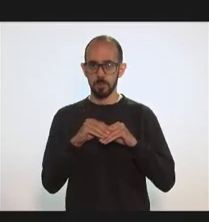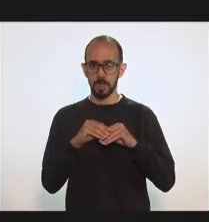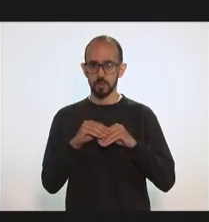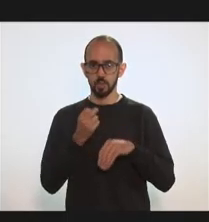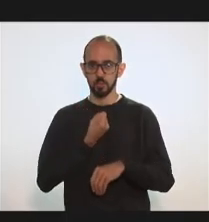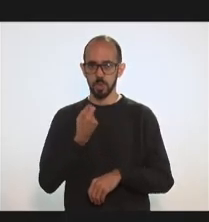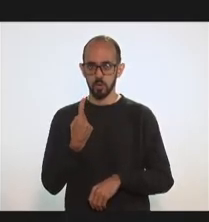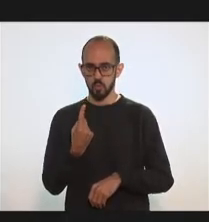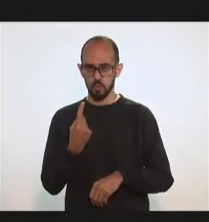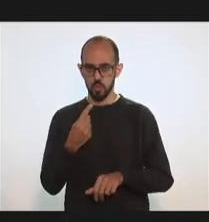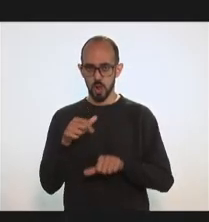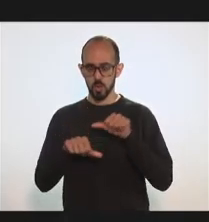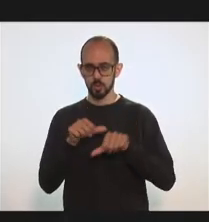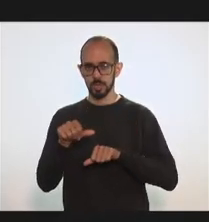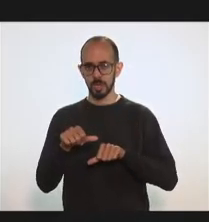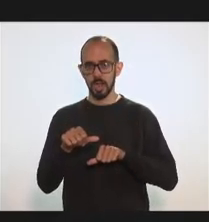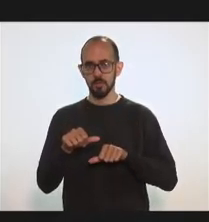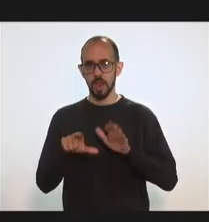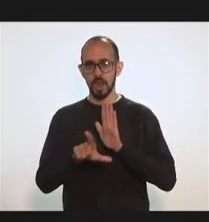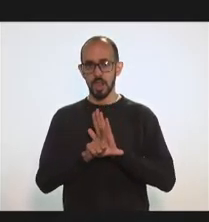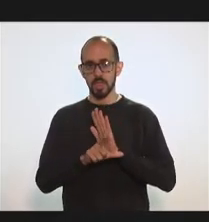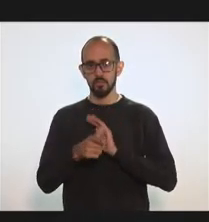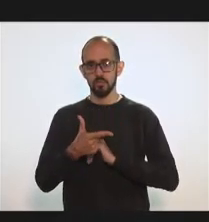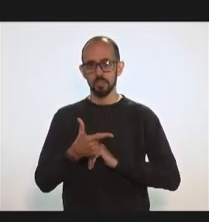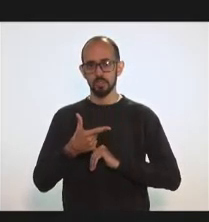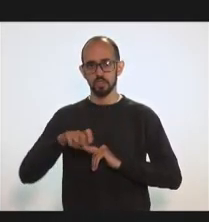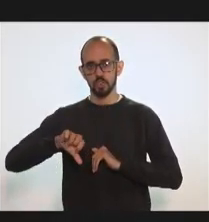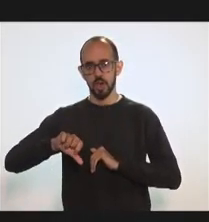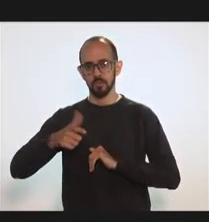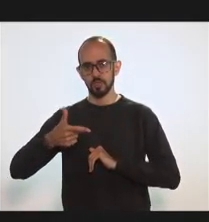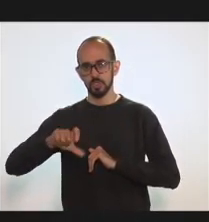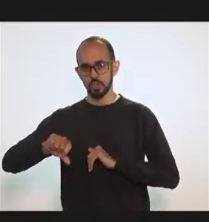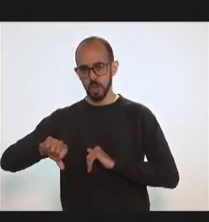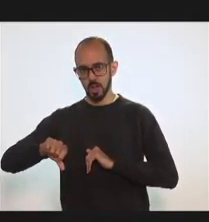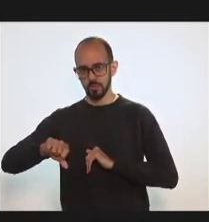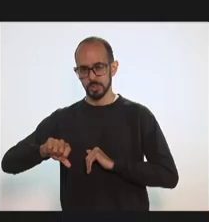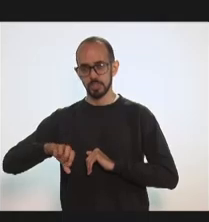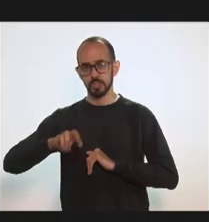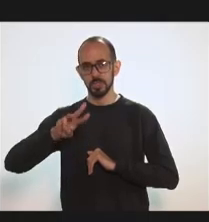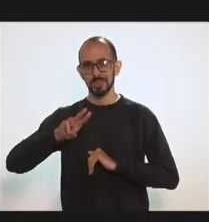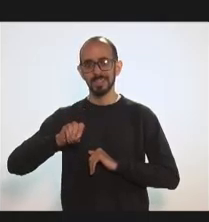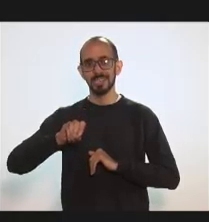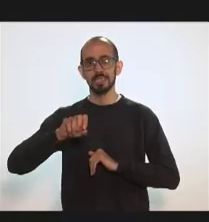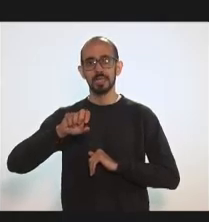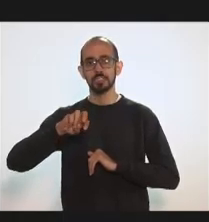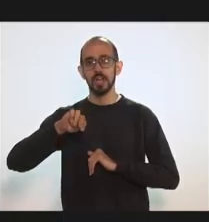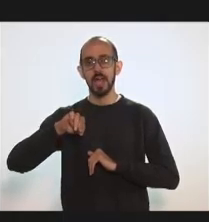Porque é o seguinte, Luiz, na CCJ, quando nós demos